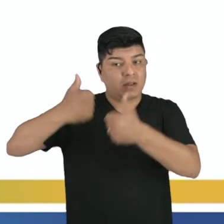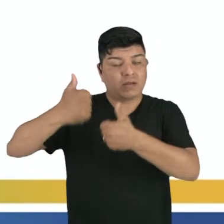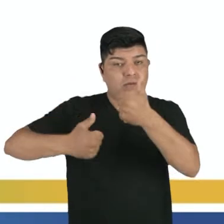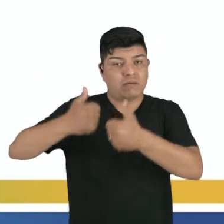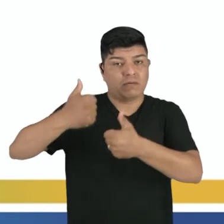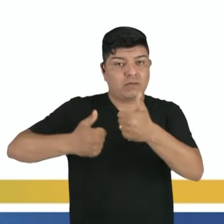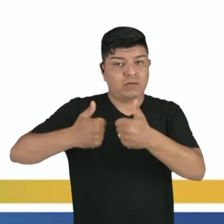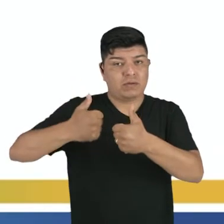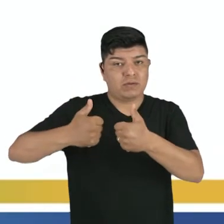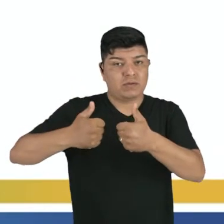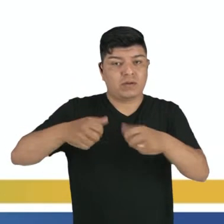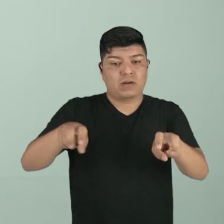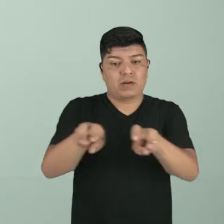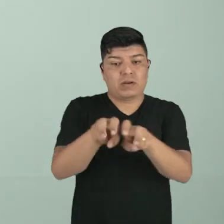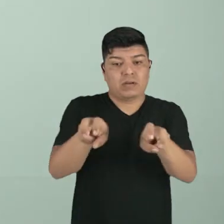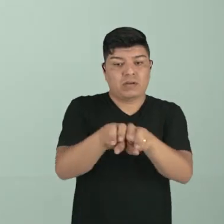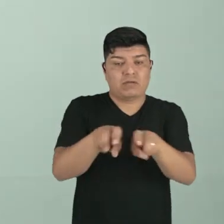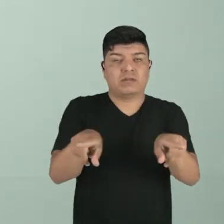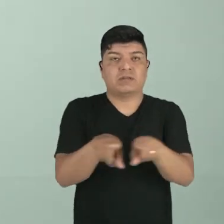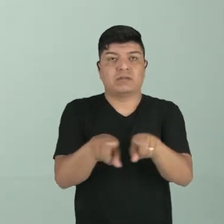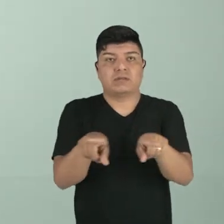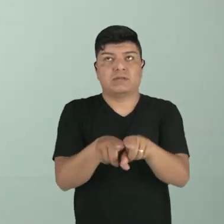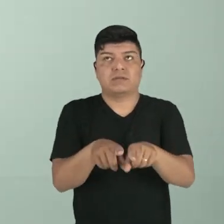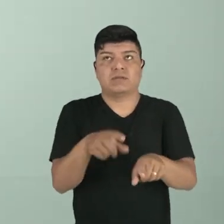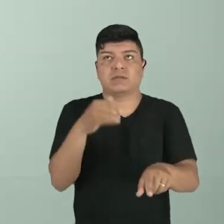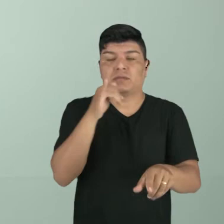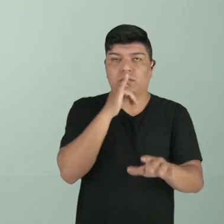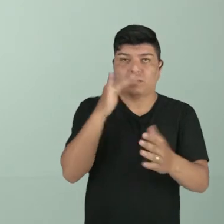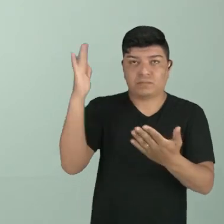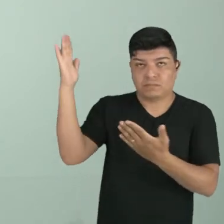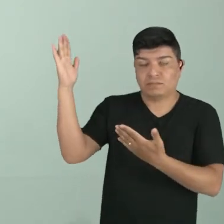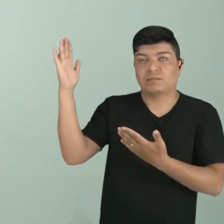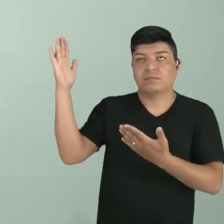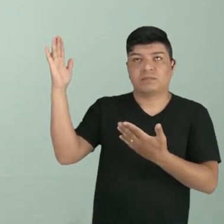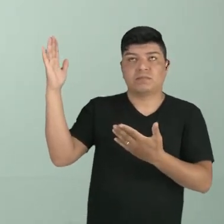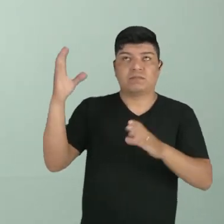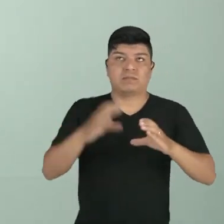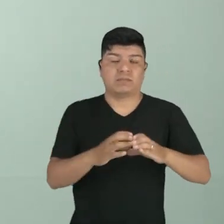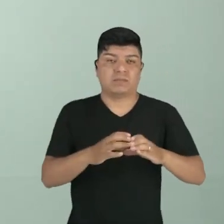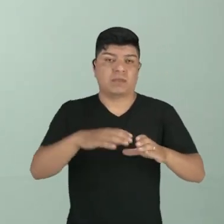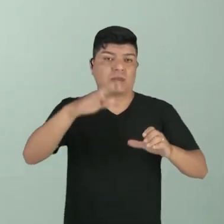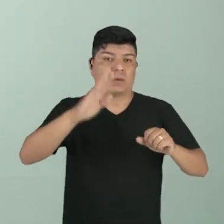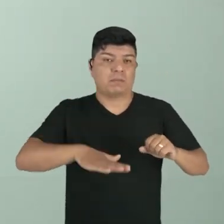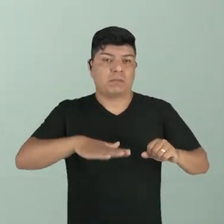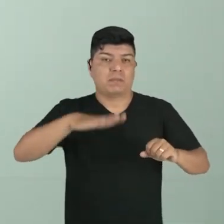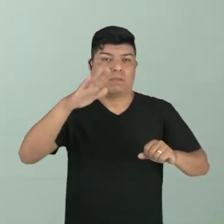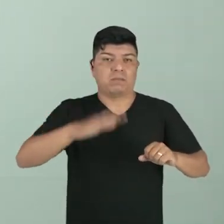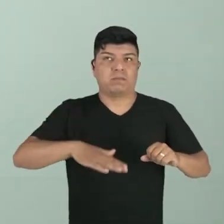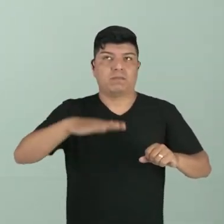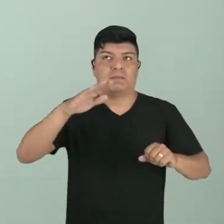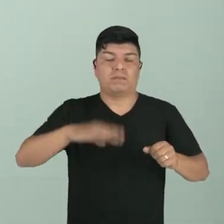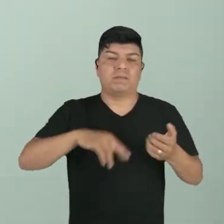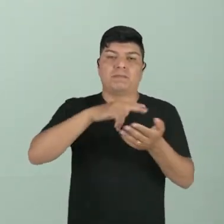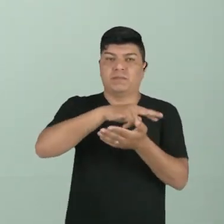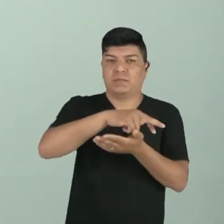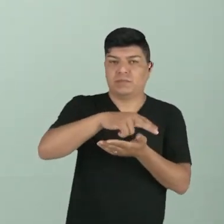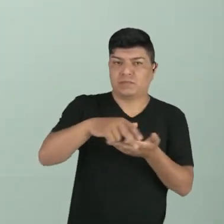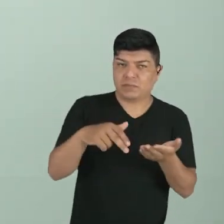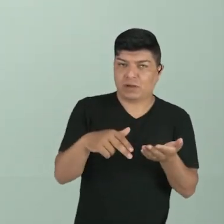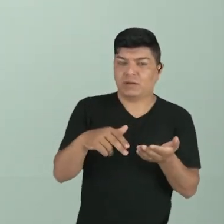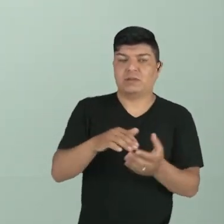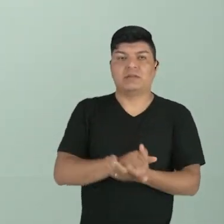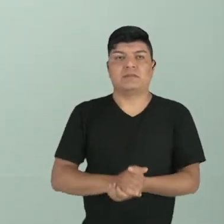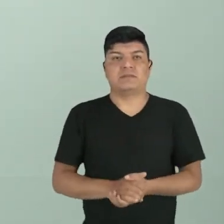futebol no futsal o drible no handebol é isso aqui você tá com a bola em tuas mãos e você vai ficar lá no chão repetir 10